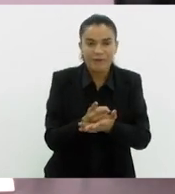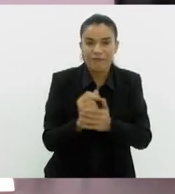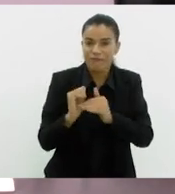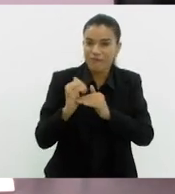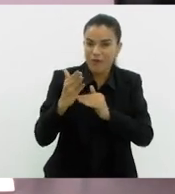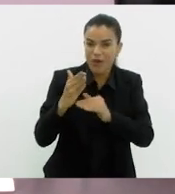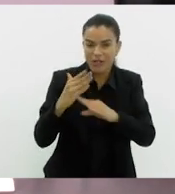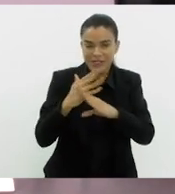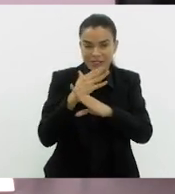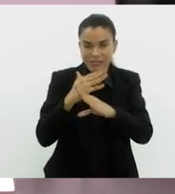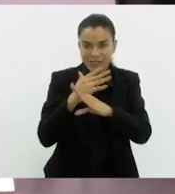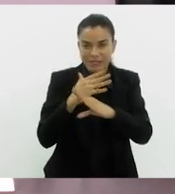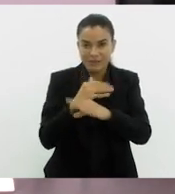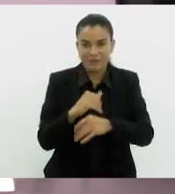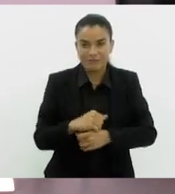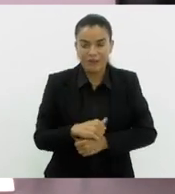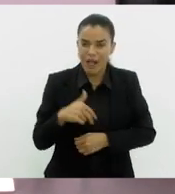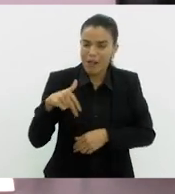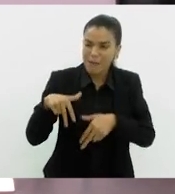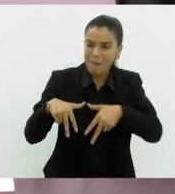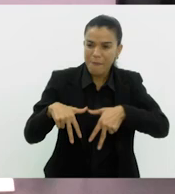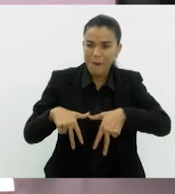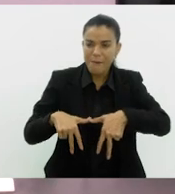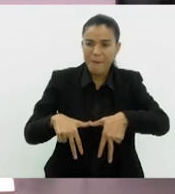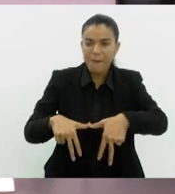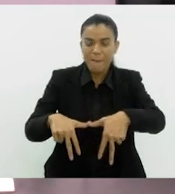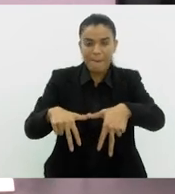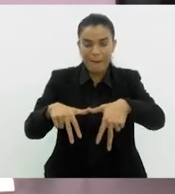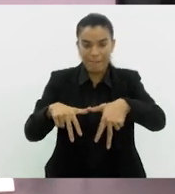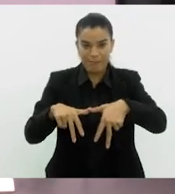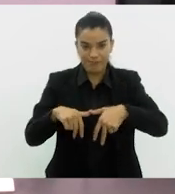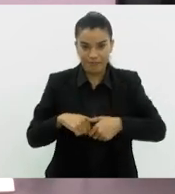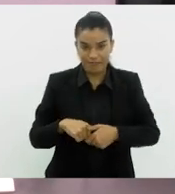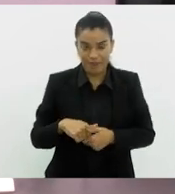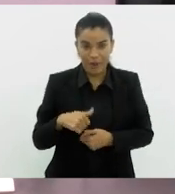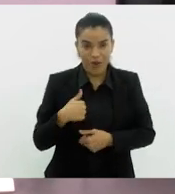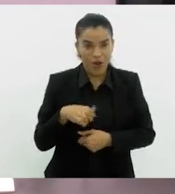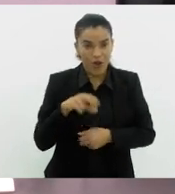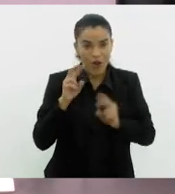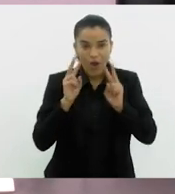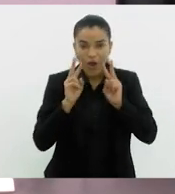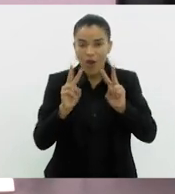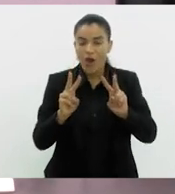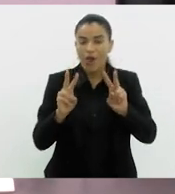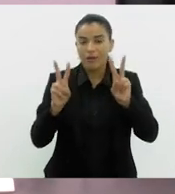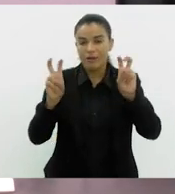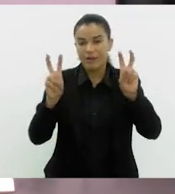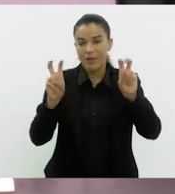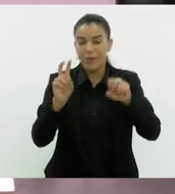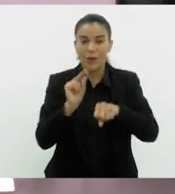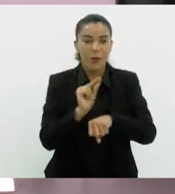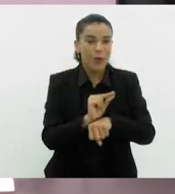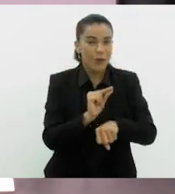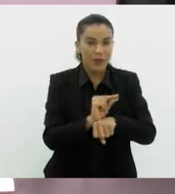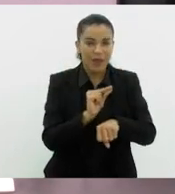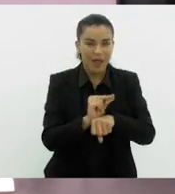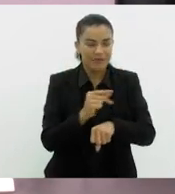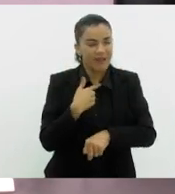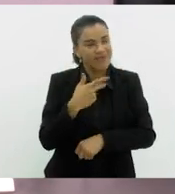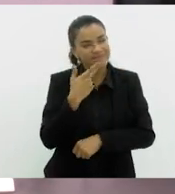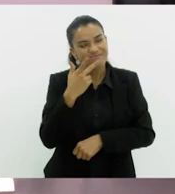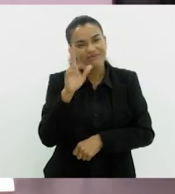da cidade do Rio de Janeiro, que ela caminha comigo. Então, quando eu disse que, no início, quando a gente olha para o tema cuidado e a gente imagina que está tão distante de